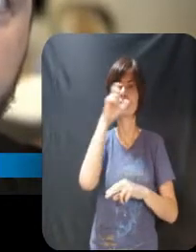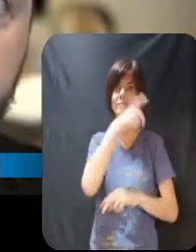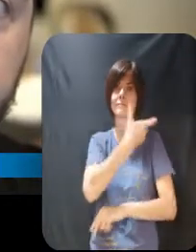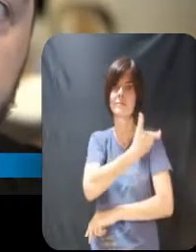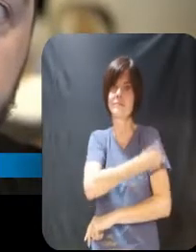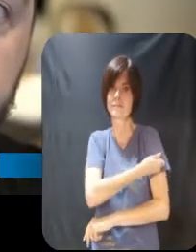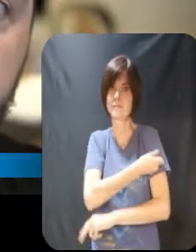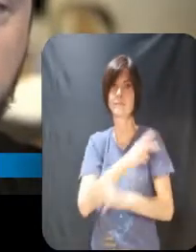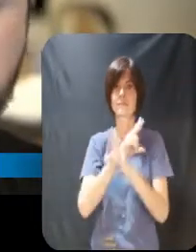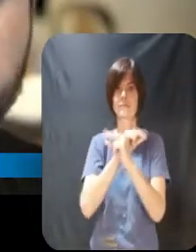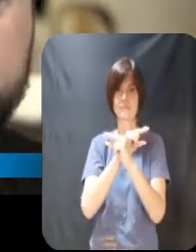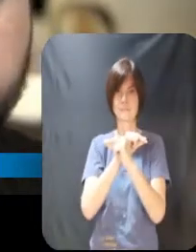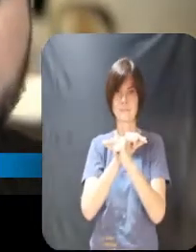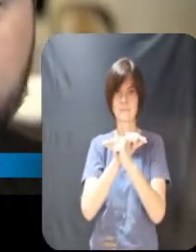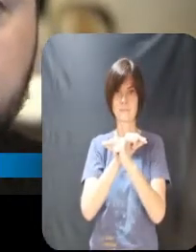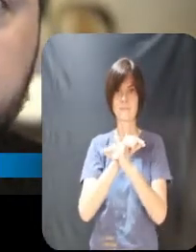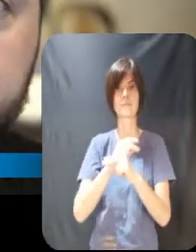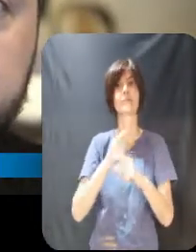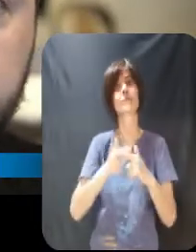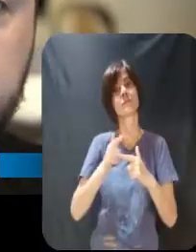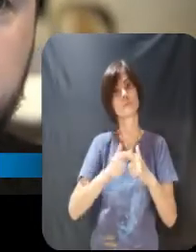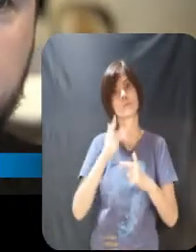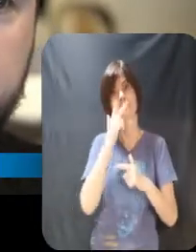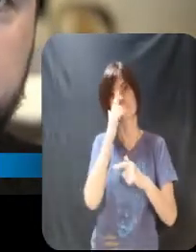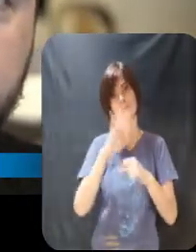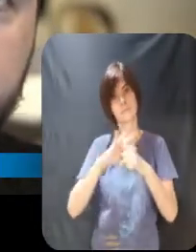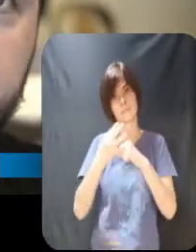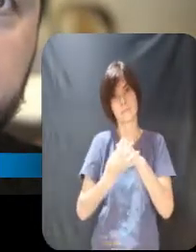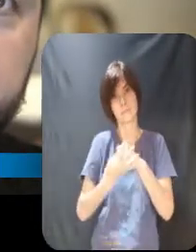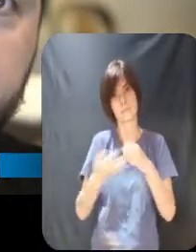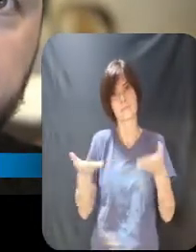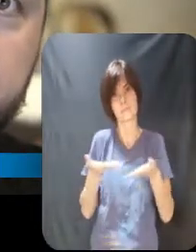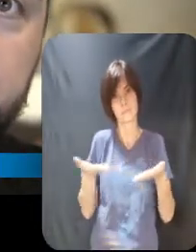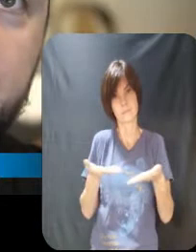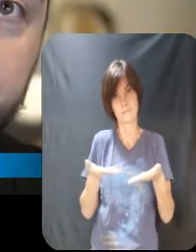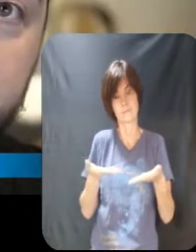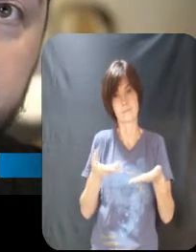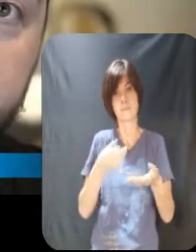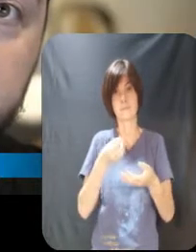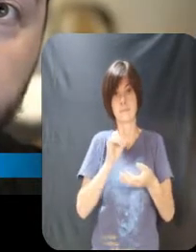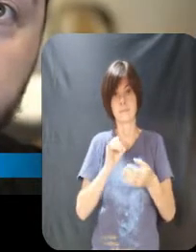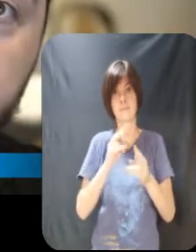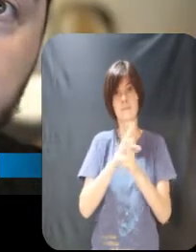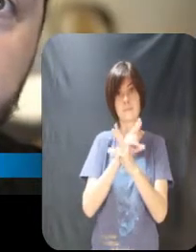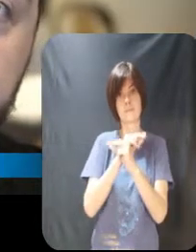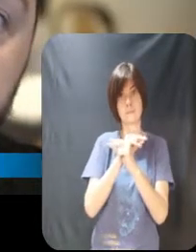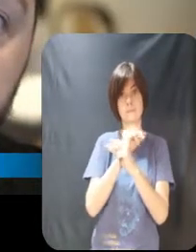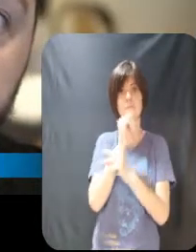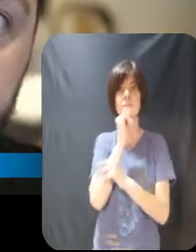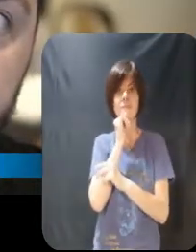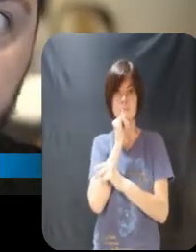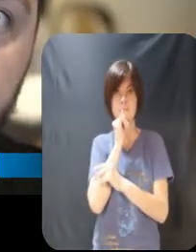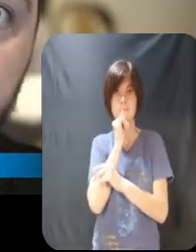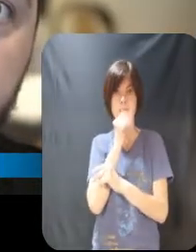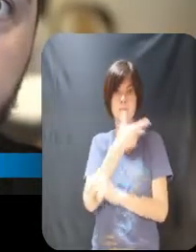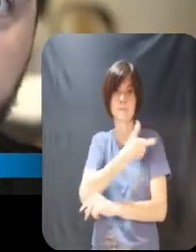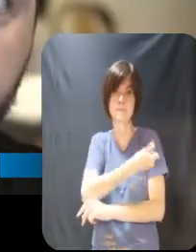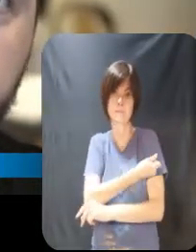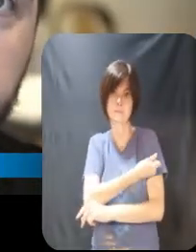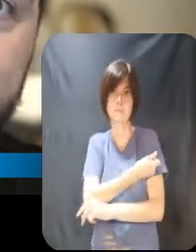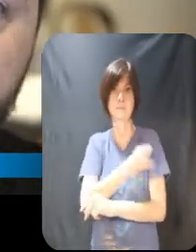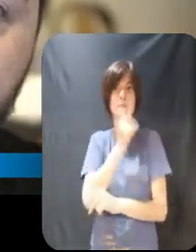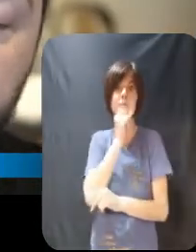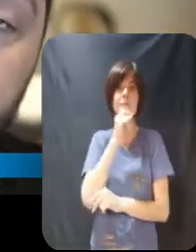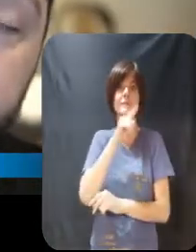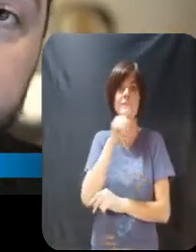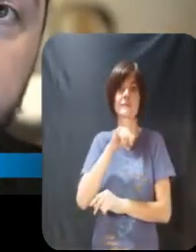com o coronavírus. Se você pegar a dengue, por exemplo, você não está protegido contra o Zika vírus, que é um vírus parecido com o vírus da dengue,